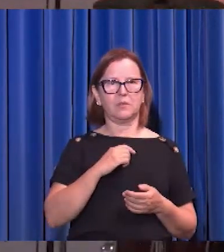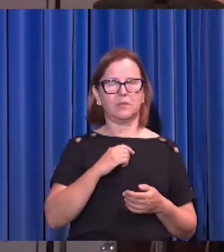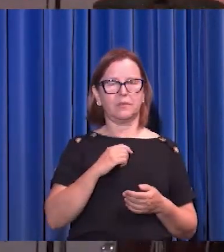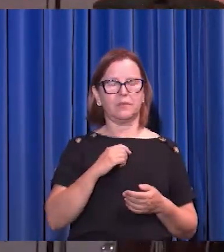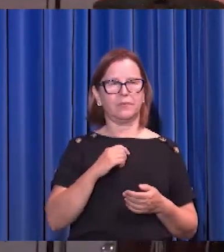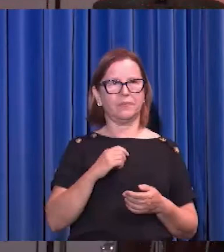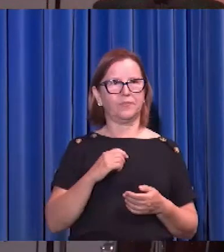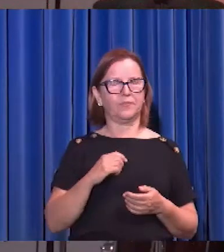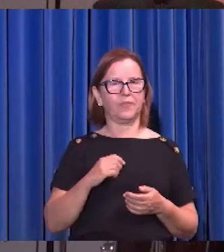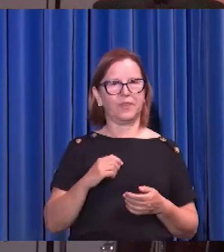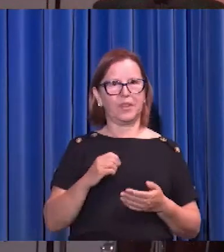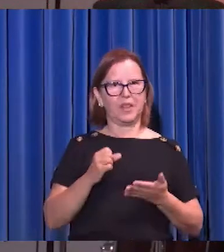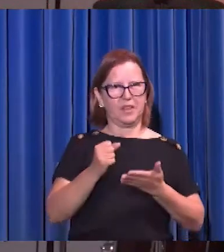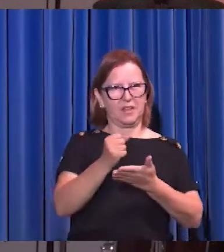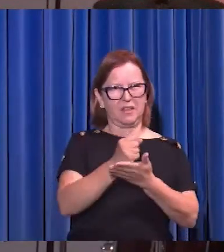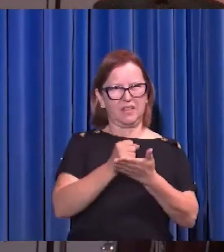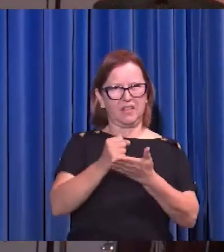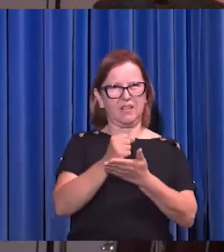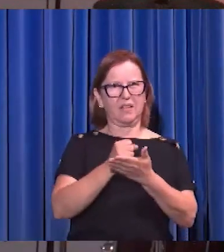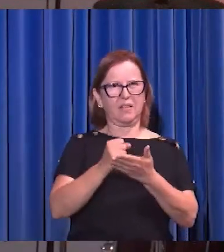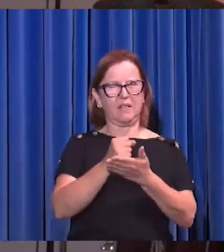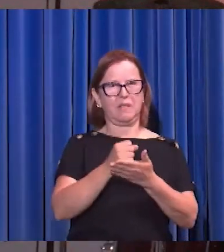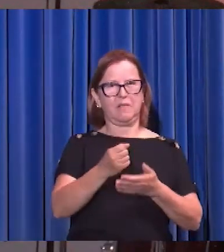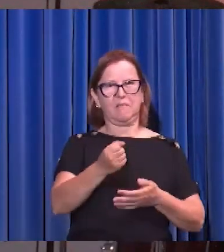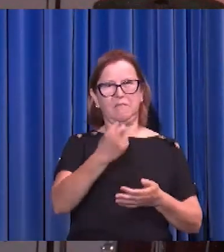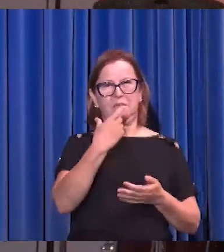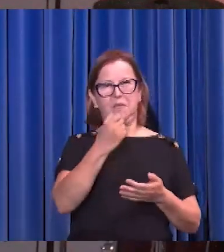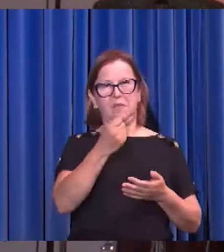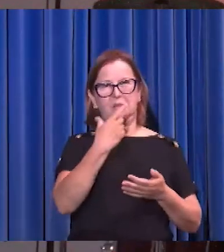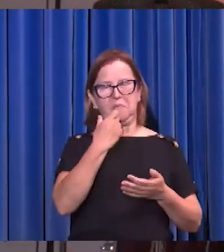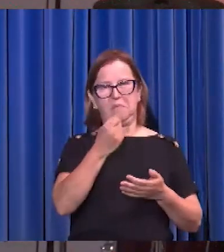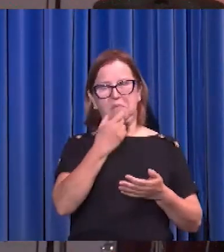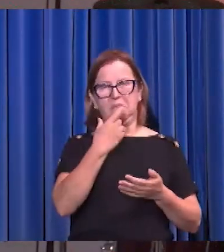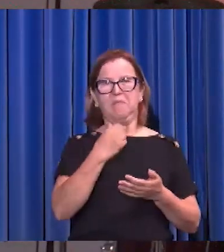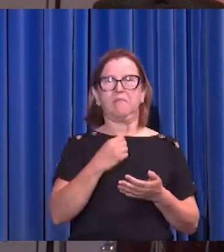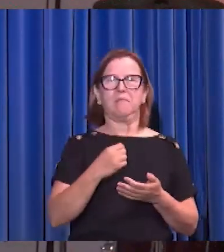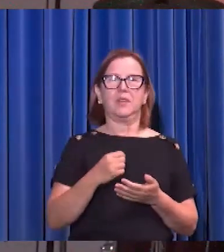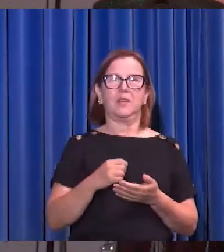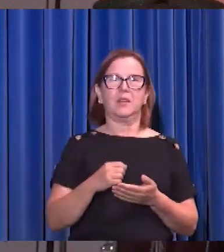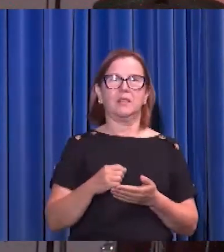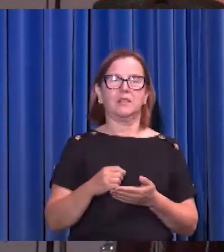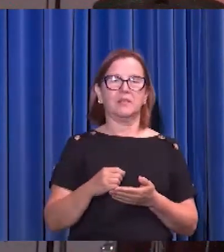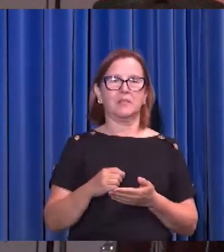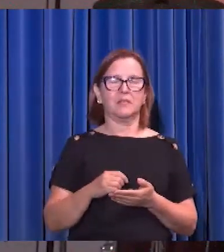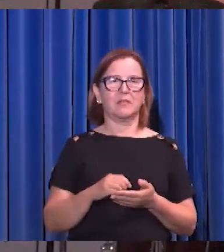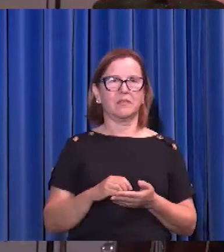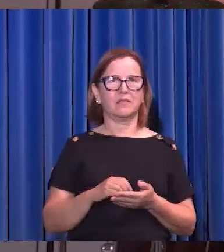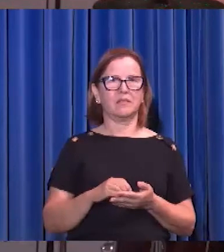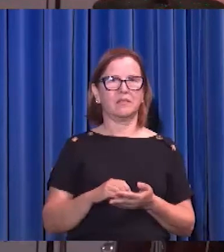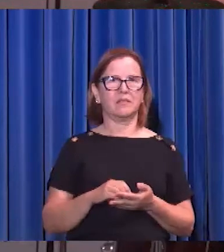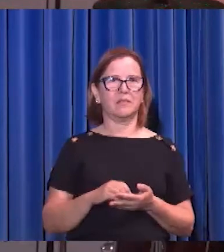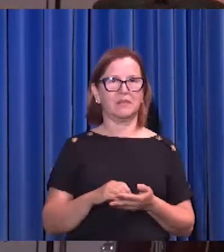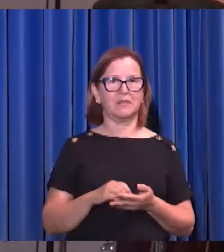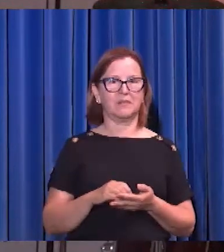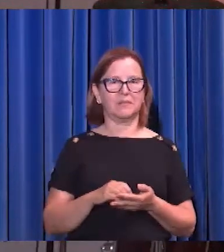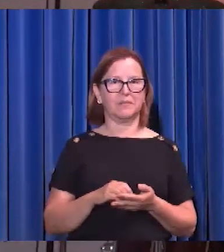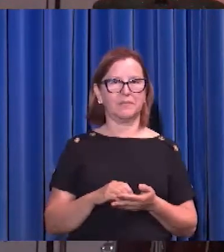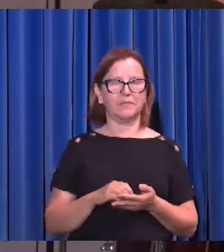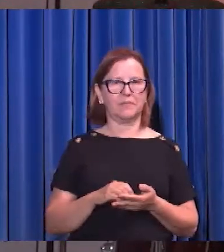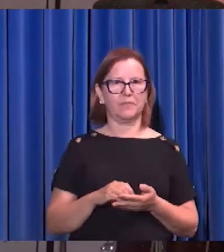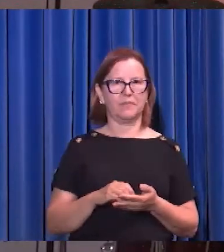altamente avançada, métodos de diagnóstico, remédios, antibióticos,